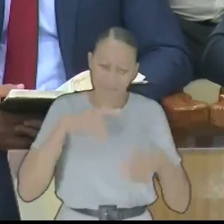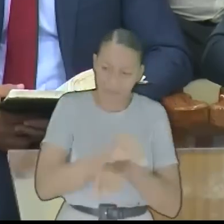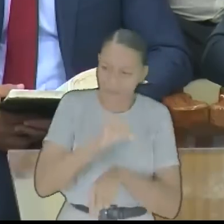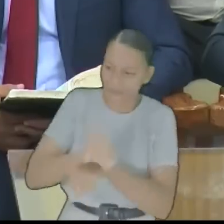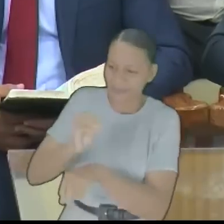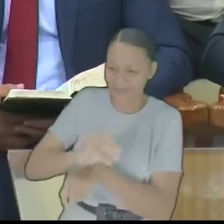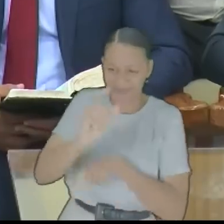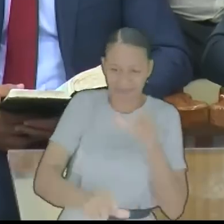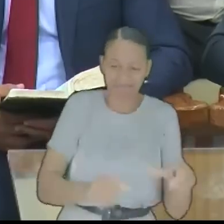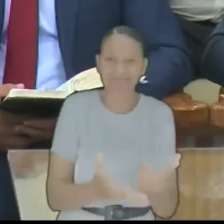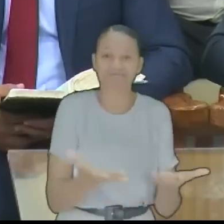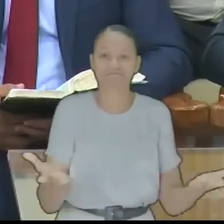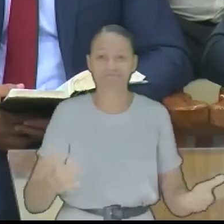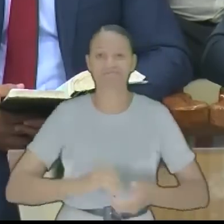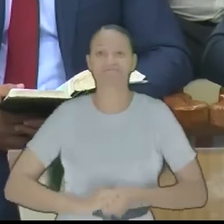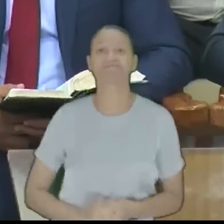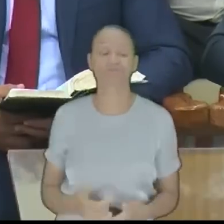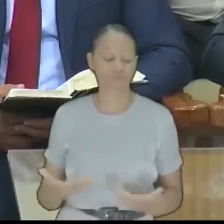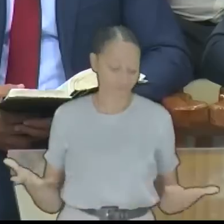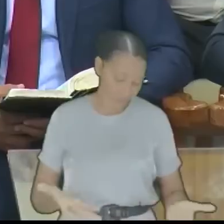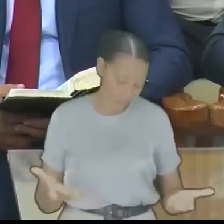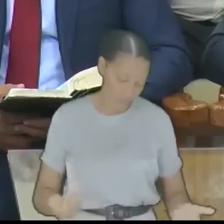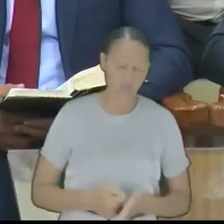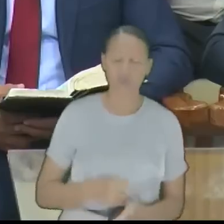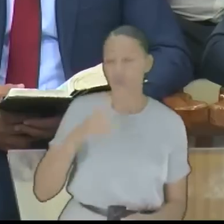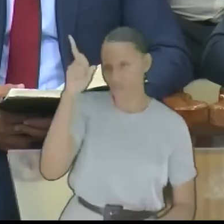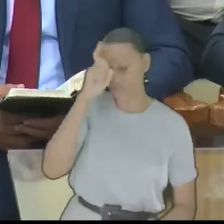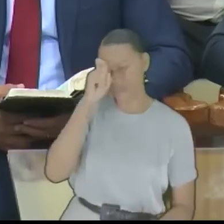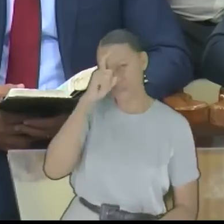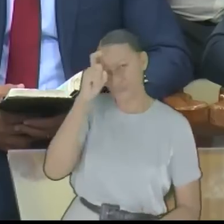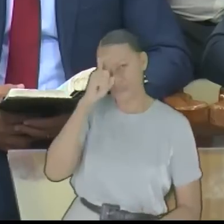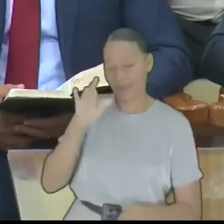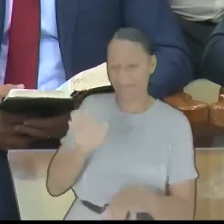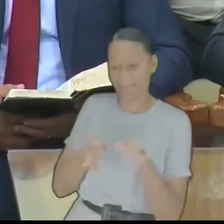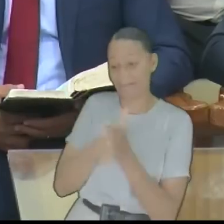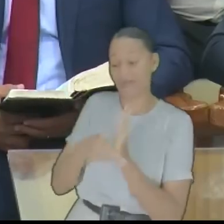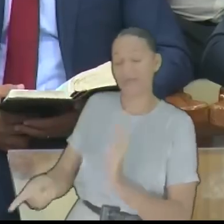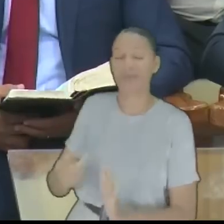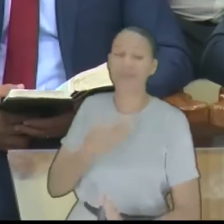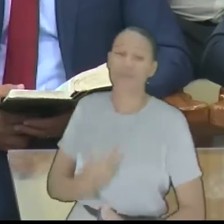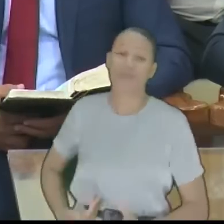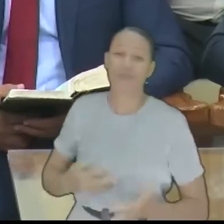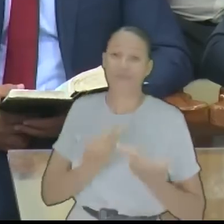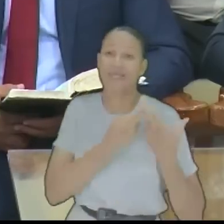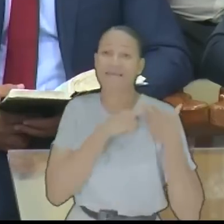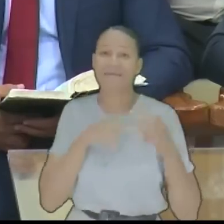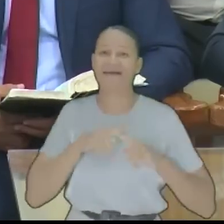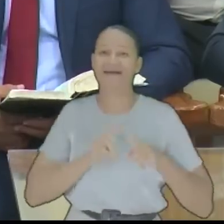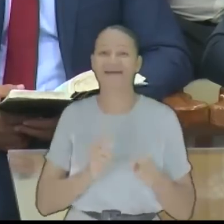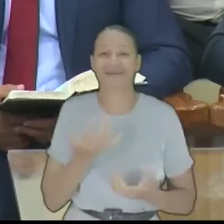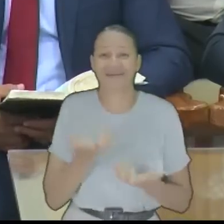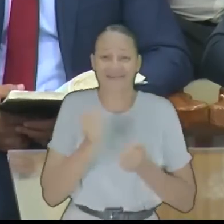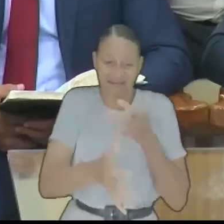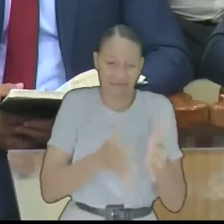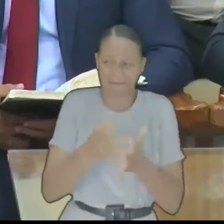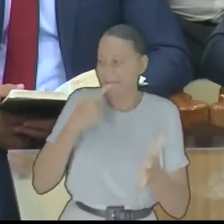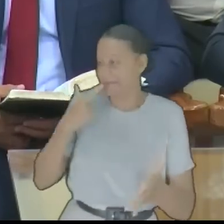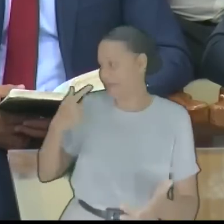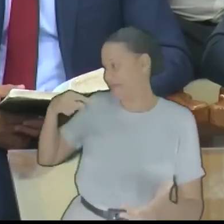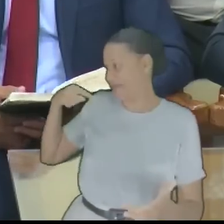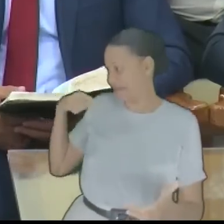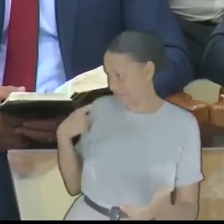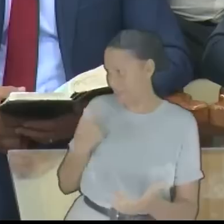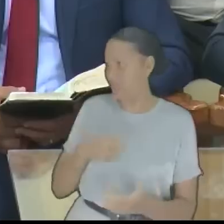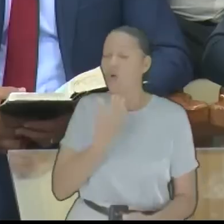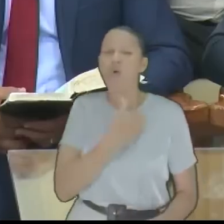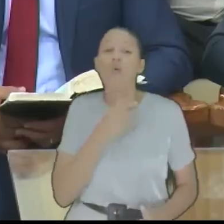dos desvalidos. Hoje o hospital está na mão do governo, mas eu quero dizer a vocês que até bem pouco tempo